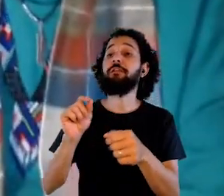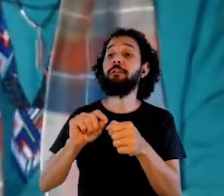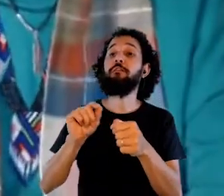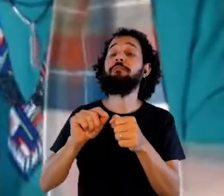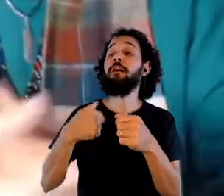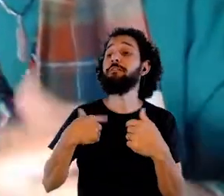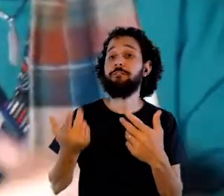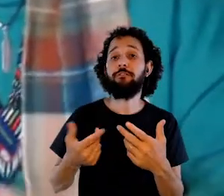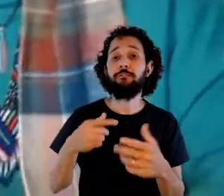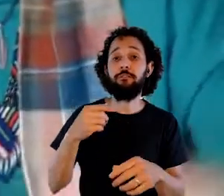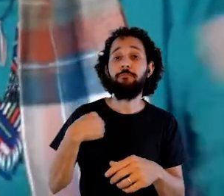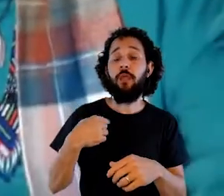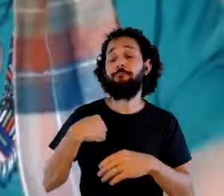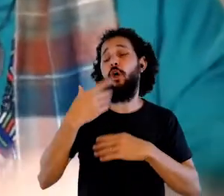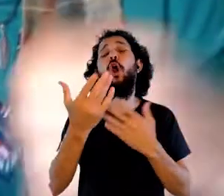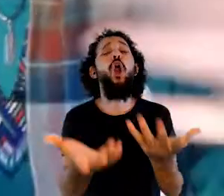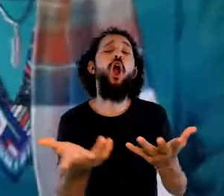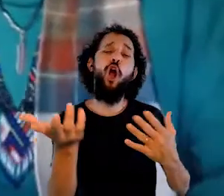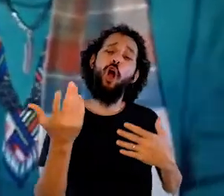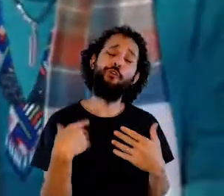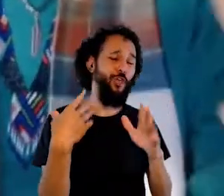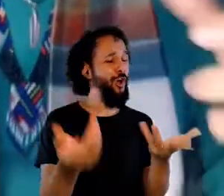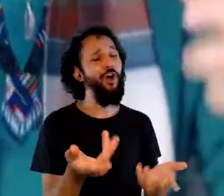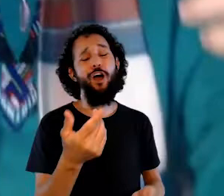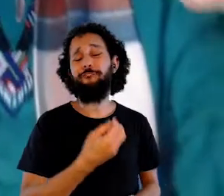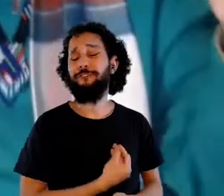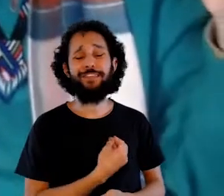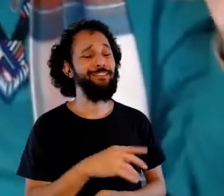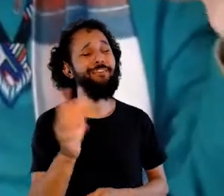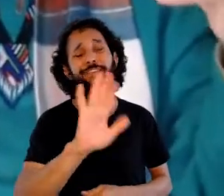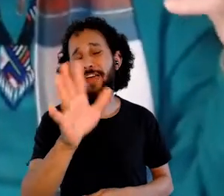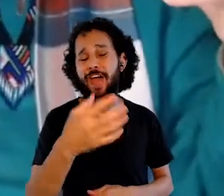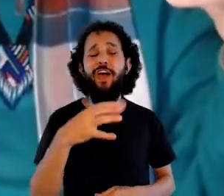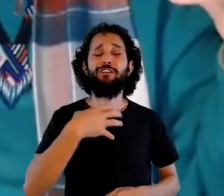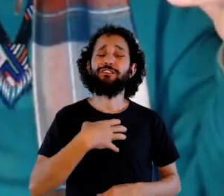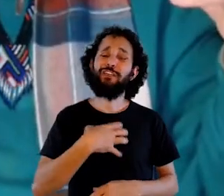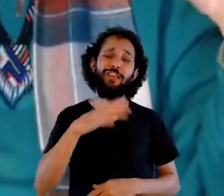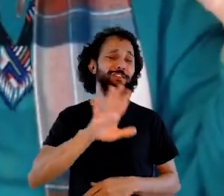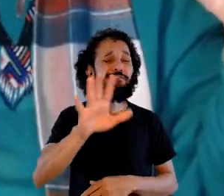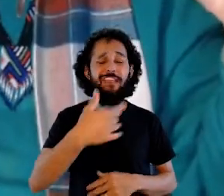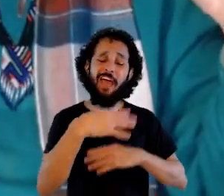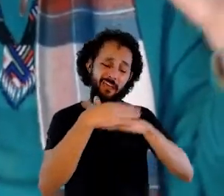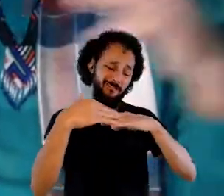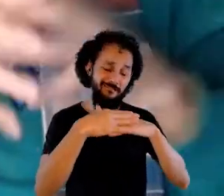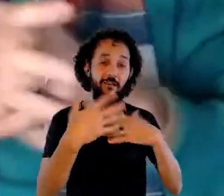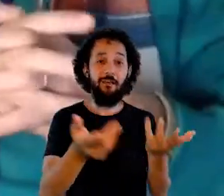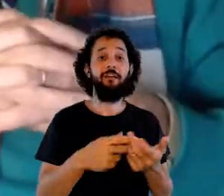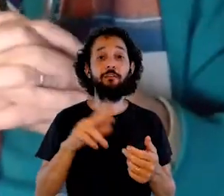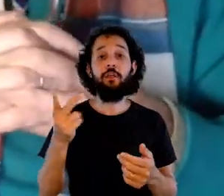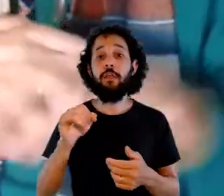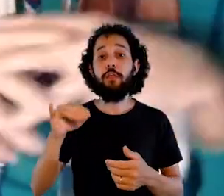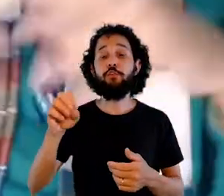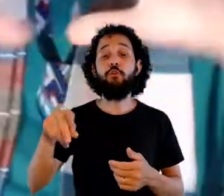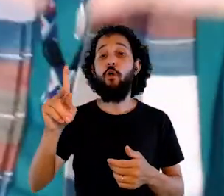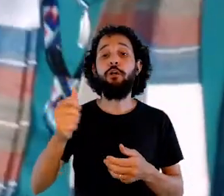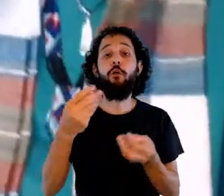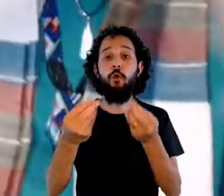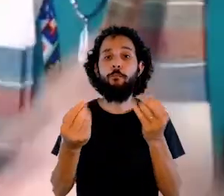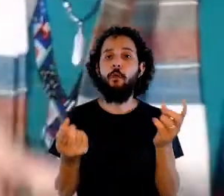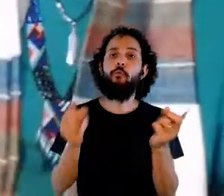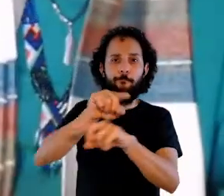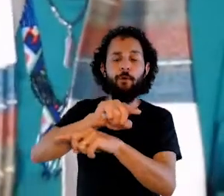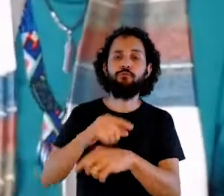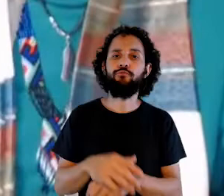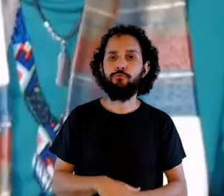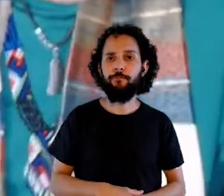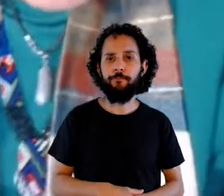fala, imagina, não fica assim, blá, blá, blá. Como seria um Heioka? O oposto disso. Aí o cara fala tudo